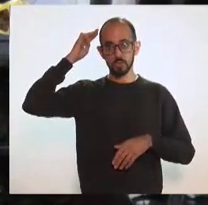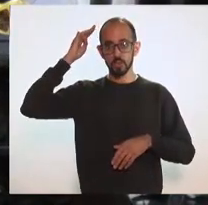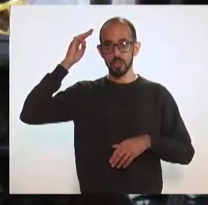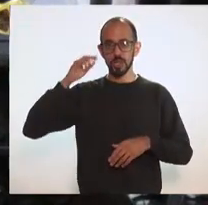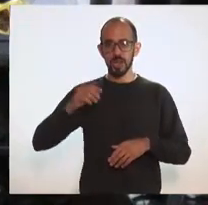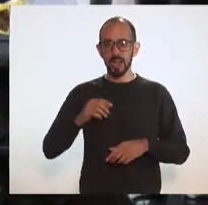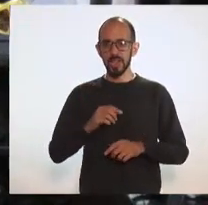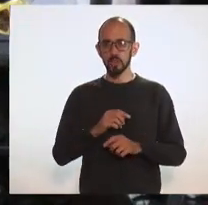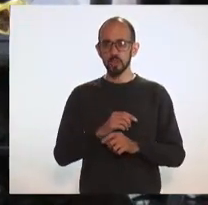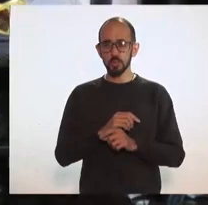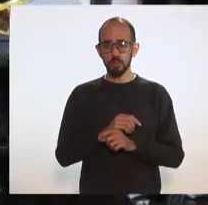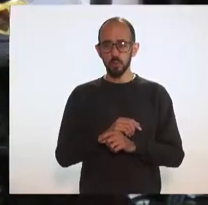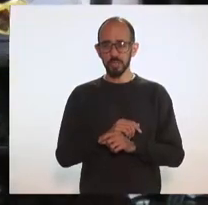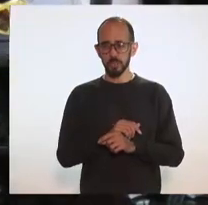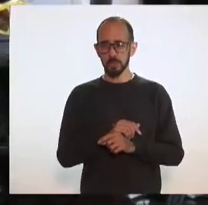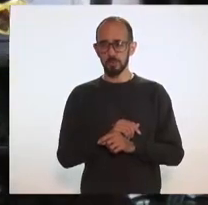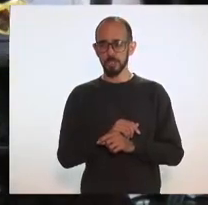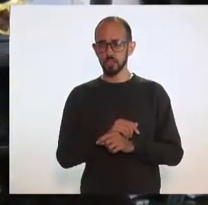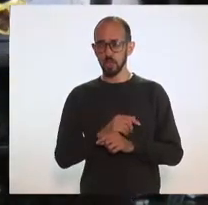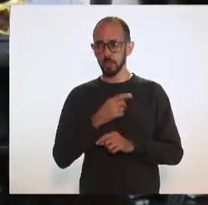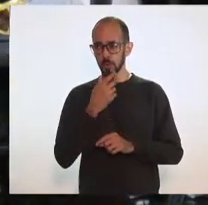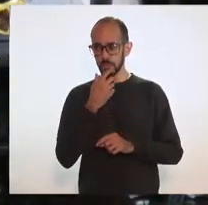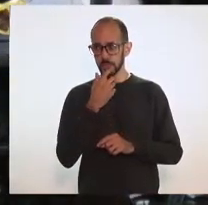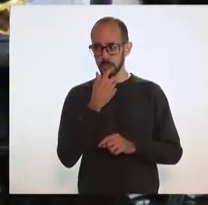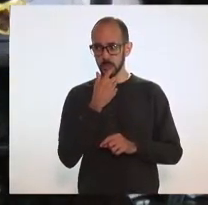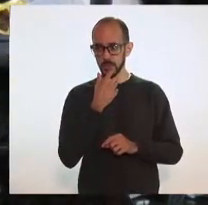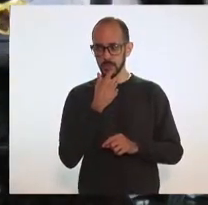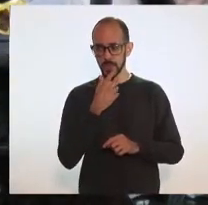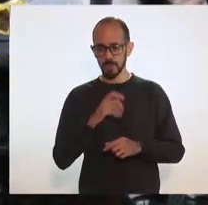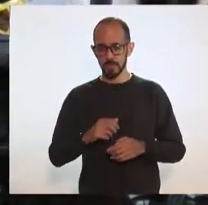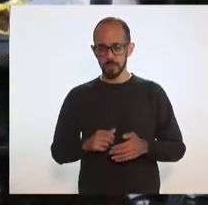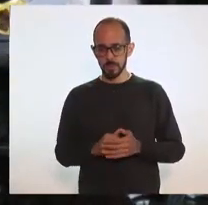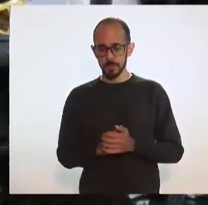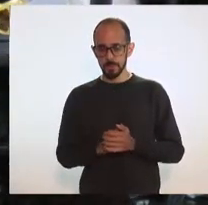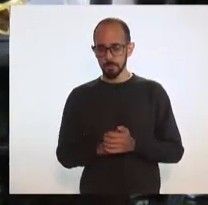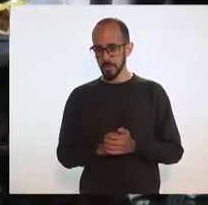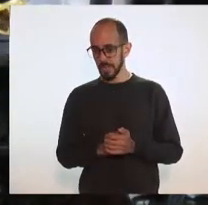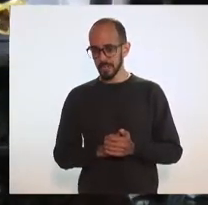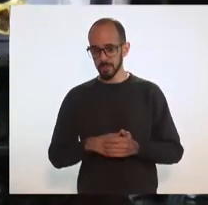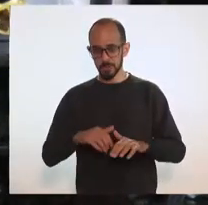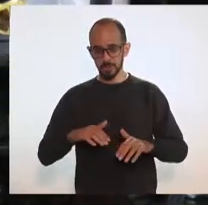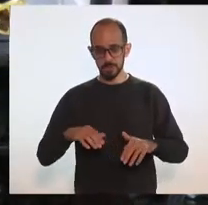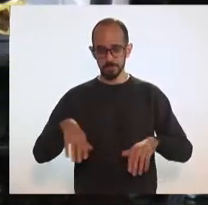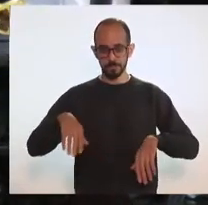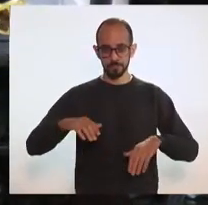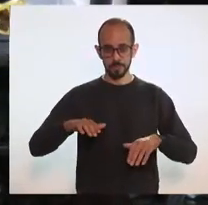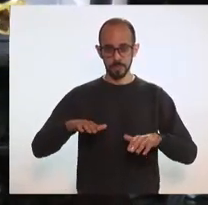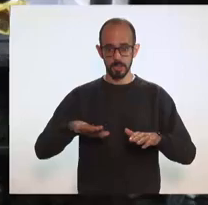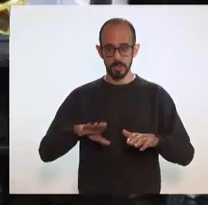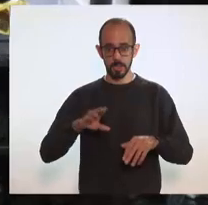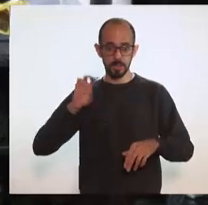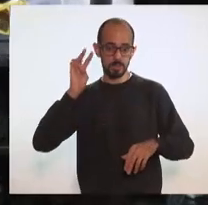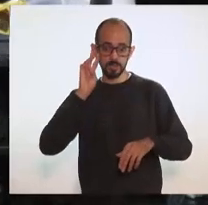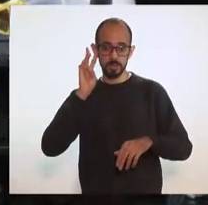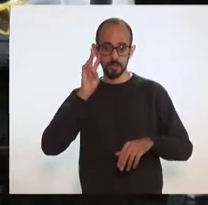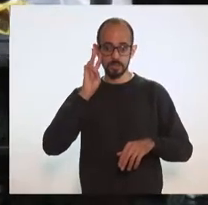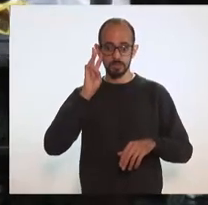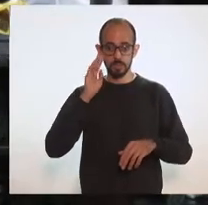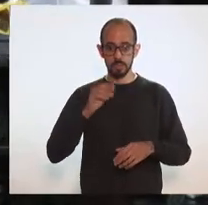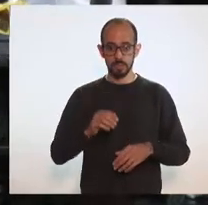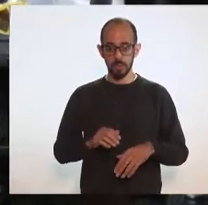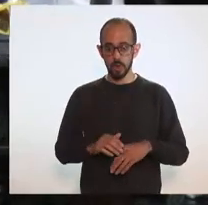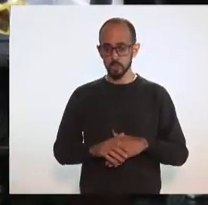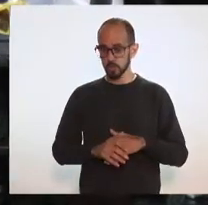e vamos manter até a próxima terça audiência e ele tá bem sensível